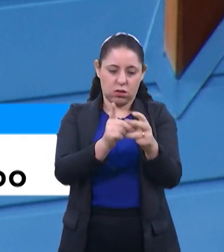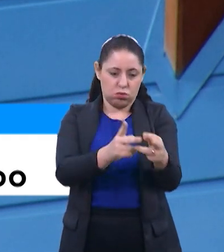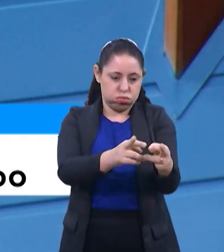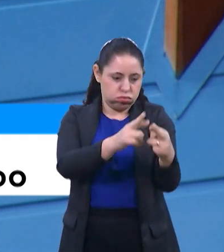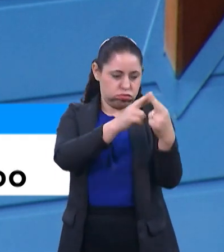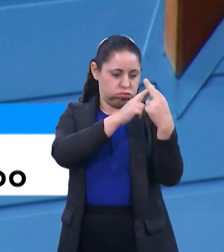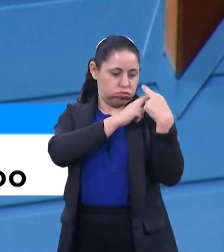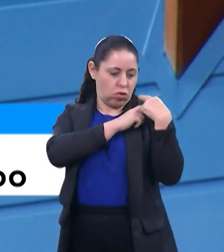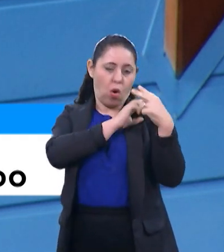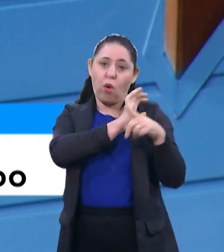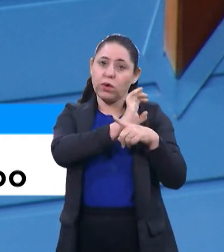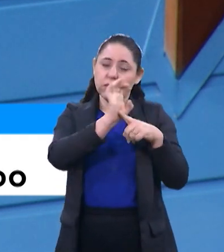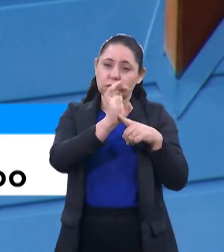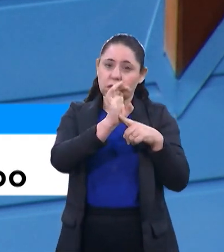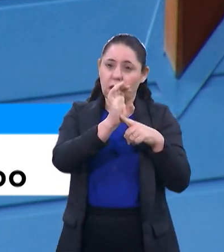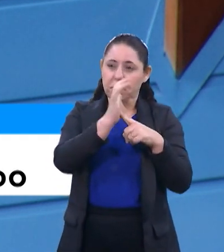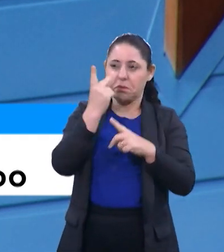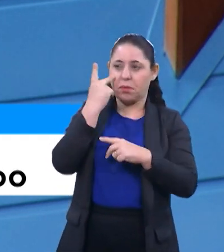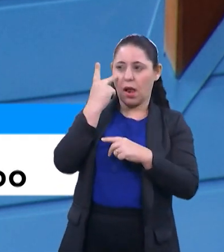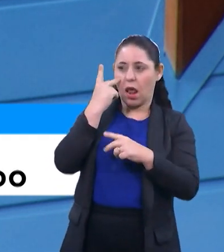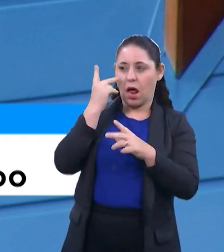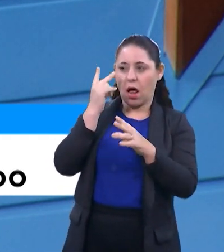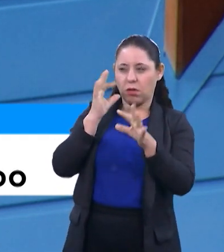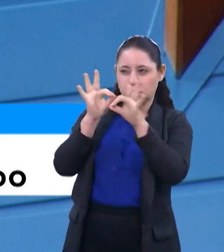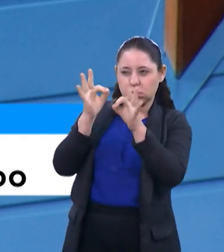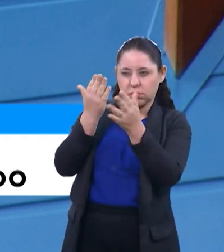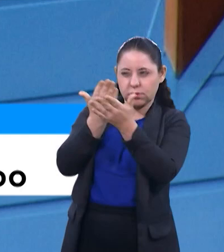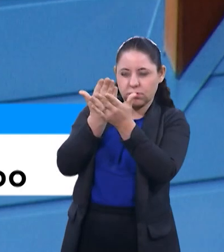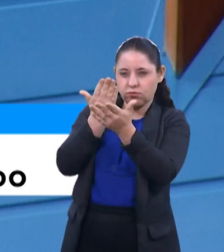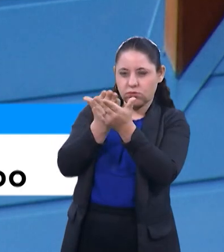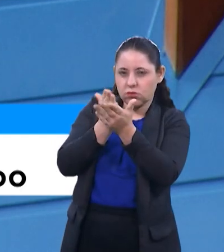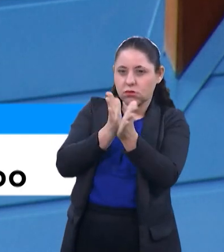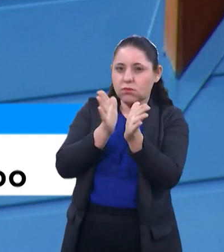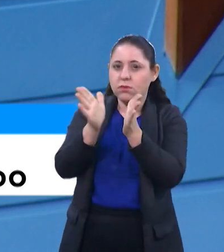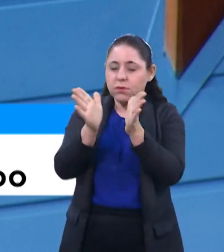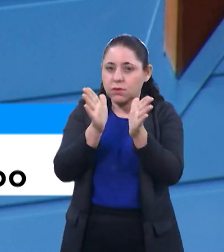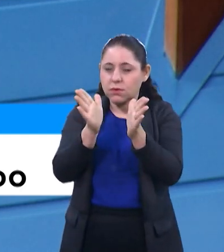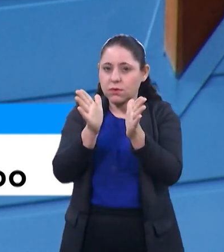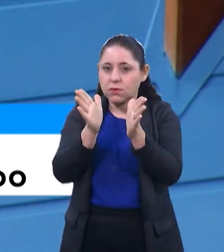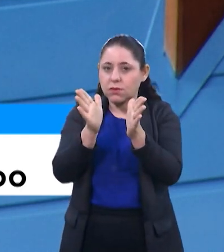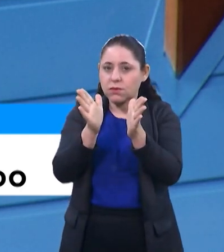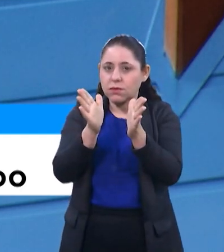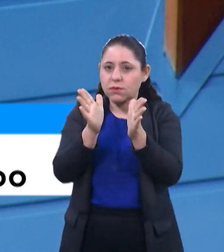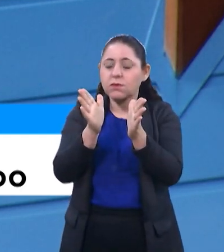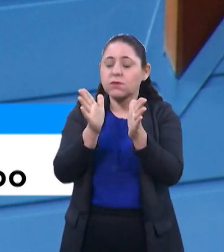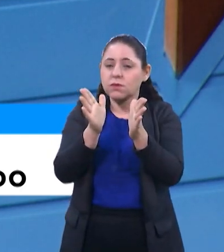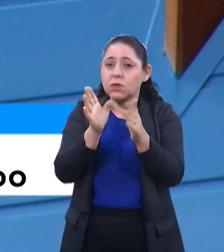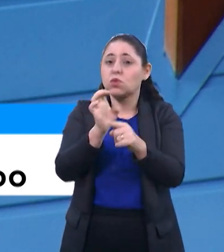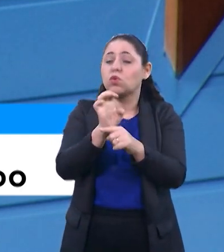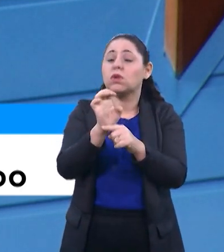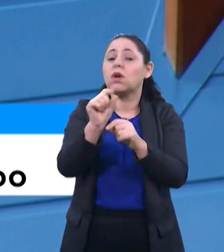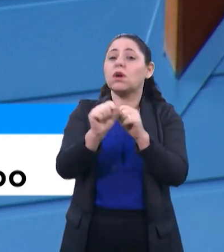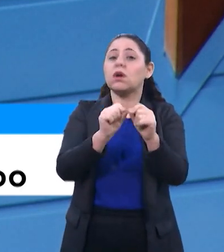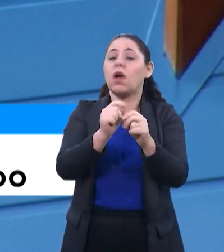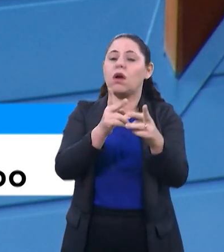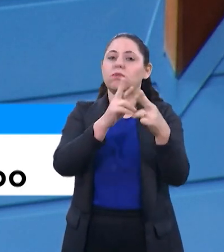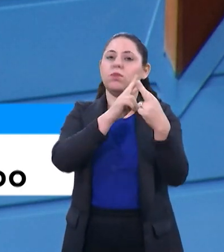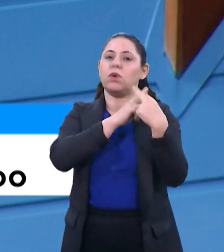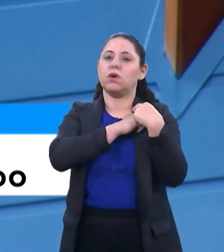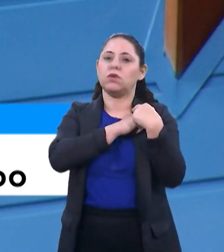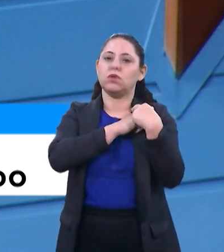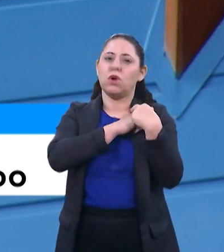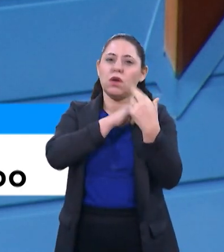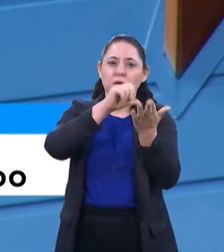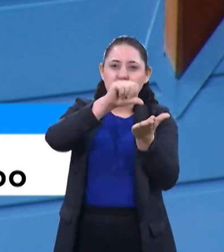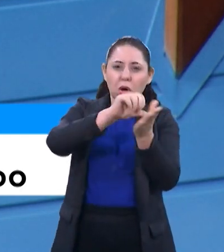Pedro Kemp, elaboração de estudo técnico que viabilizem a estadualização do Complexo Esportivo